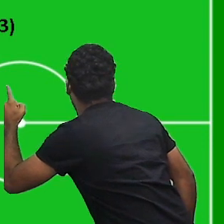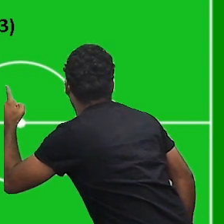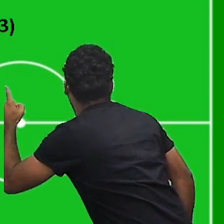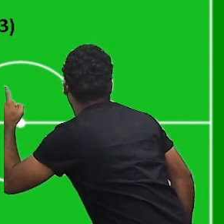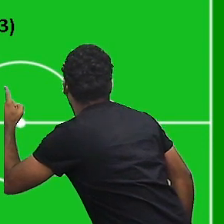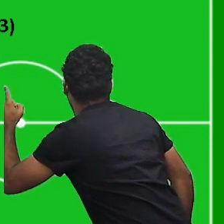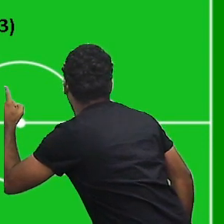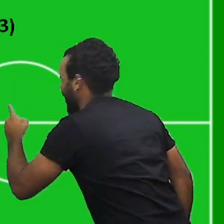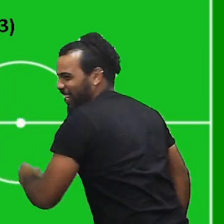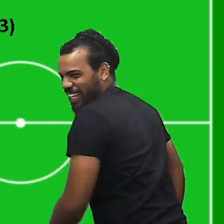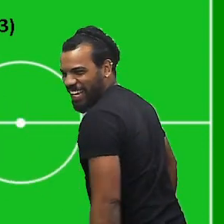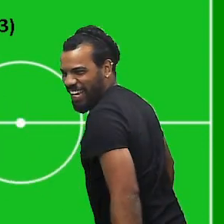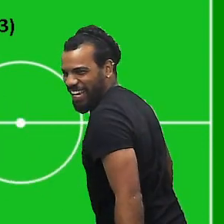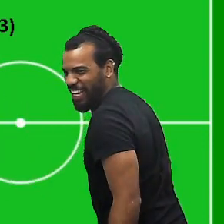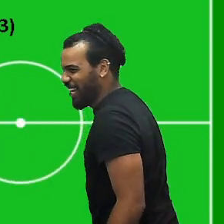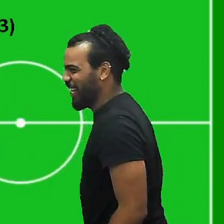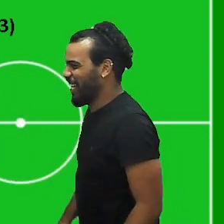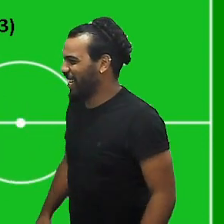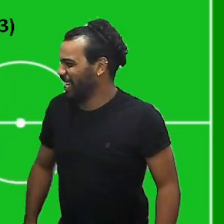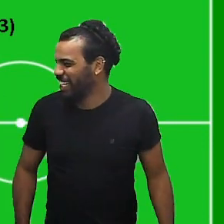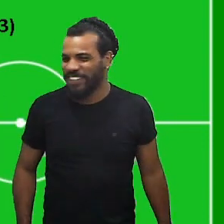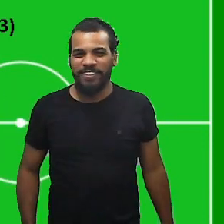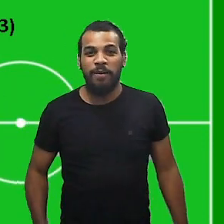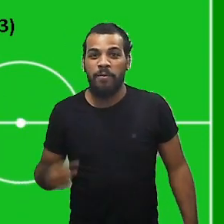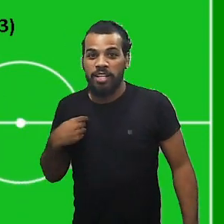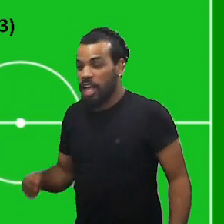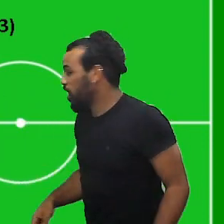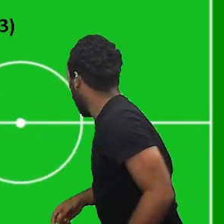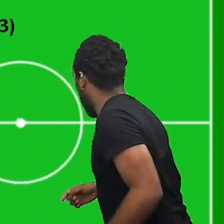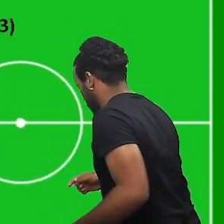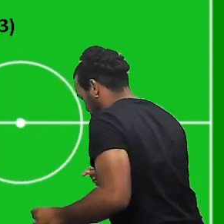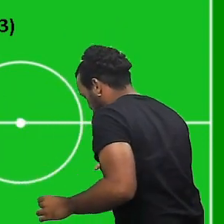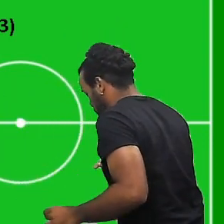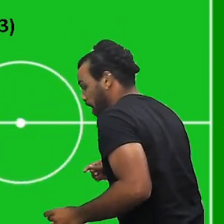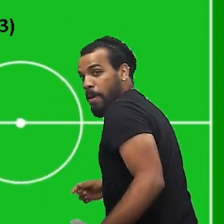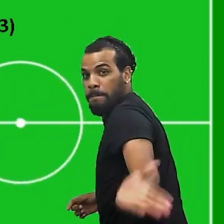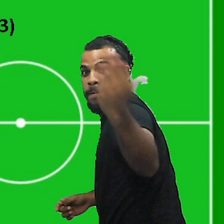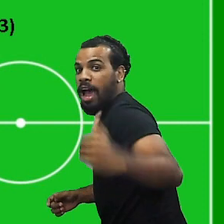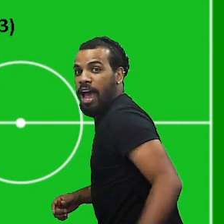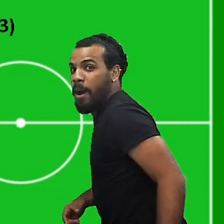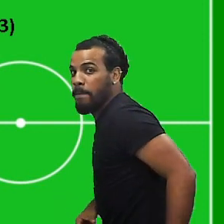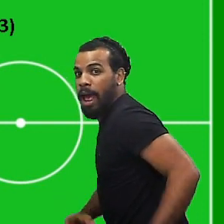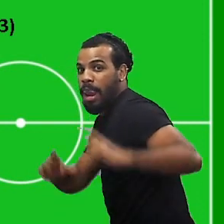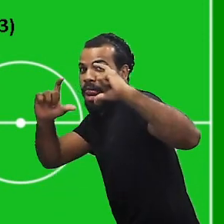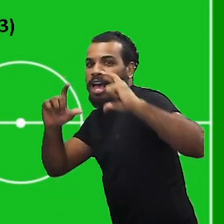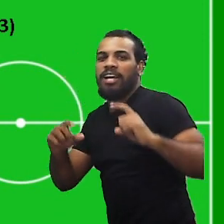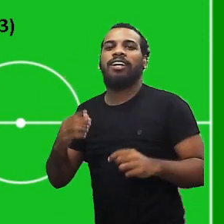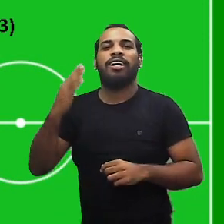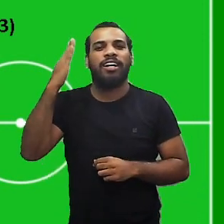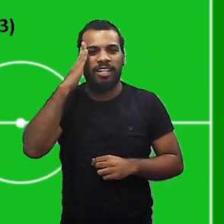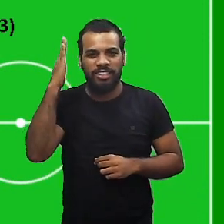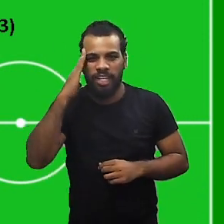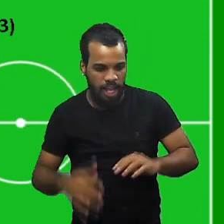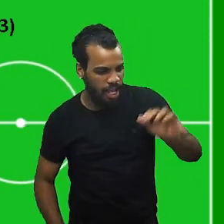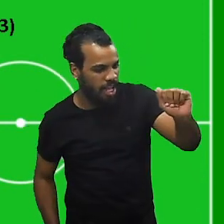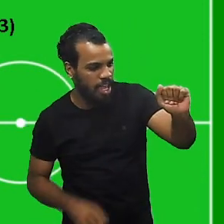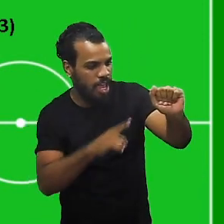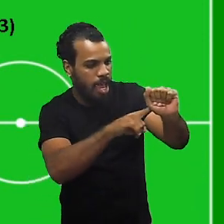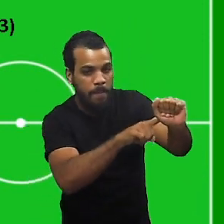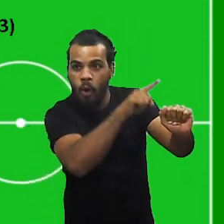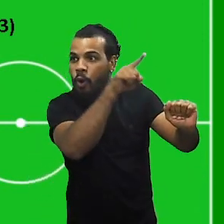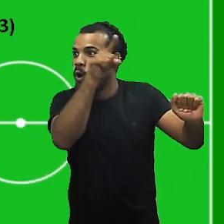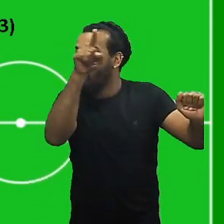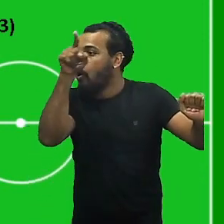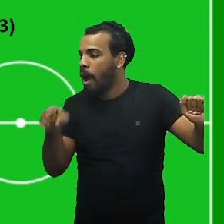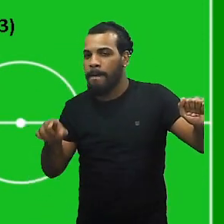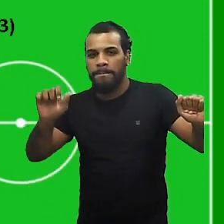Aê! Então, olha, Danley acabou de mandar a bola para Pelé e Pelé vai mandar a bola lá no ponto B, de coordenada